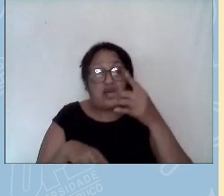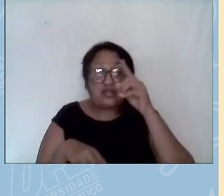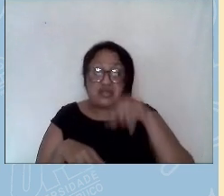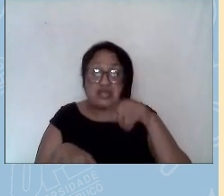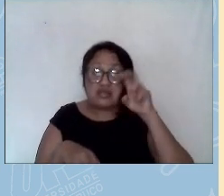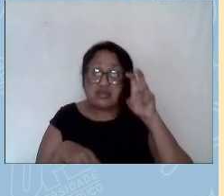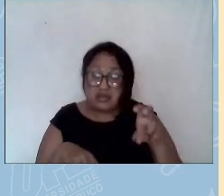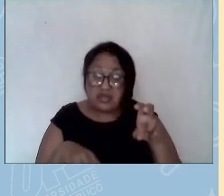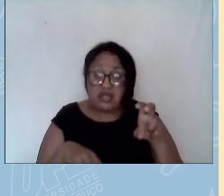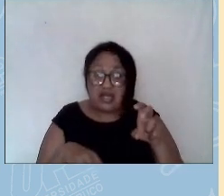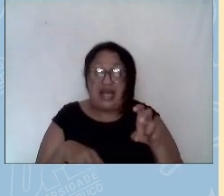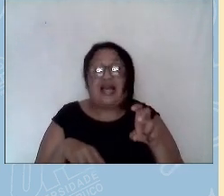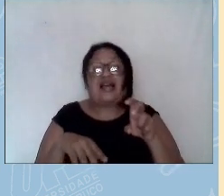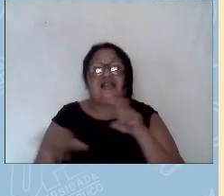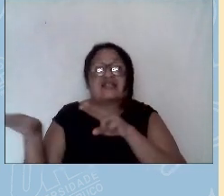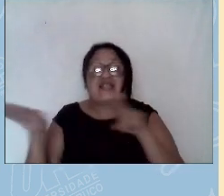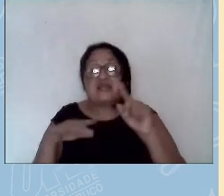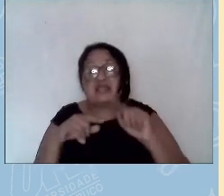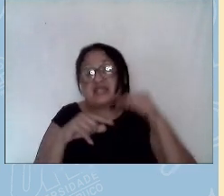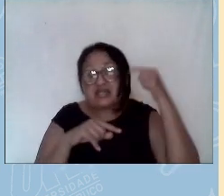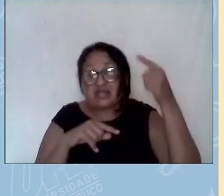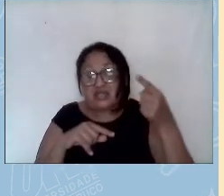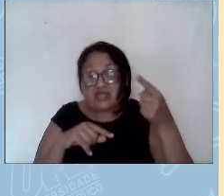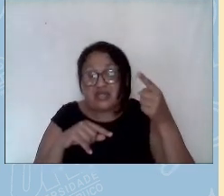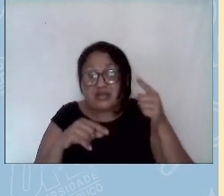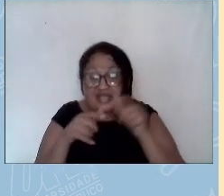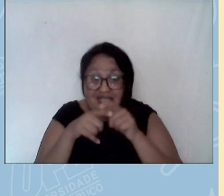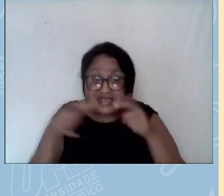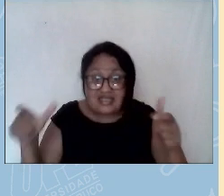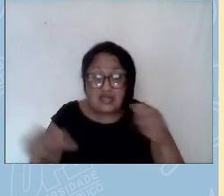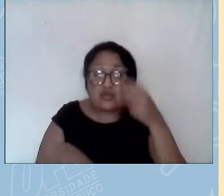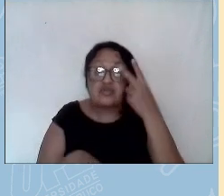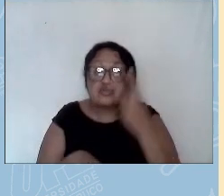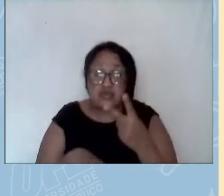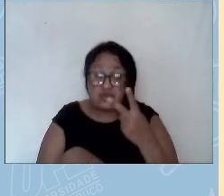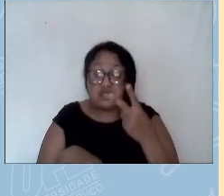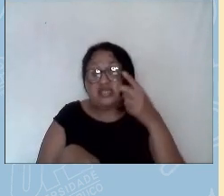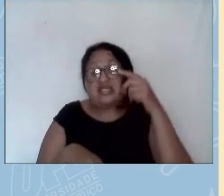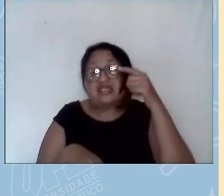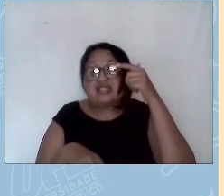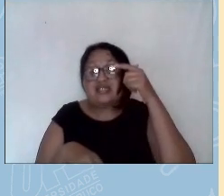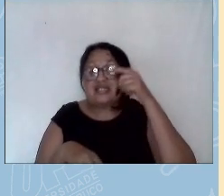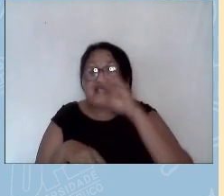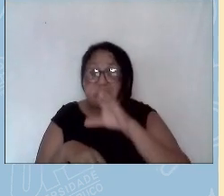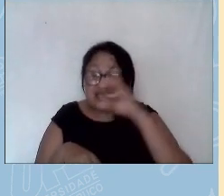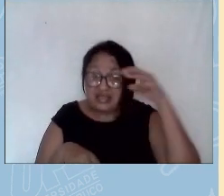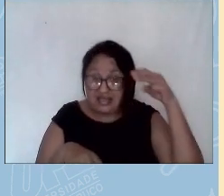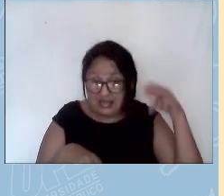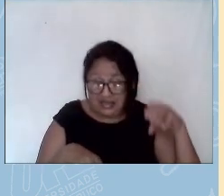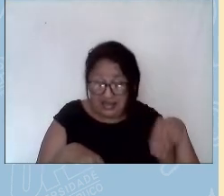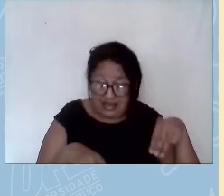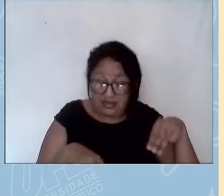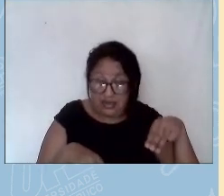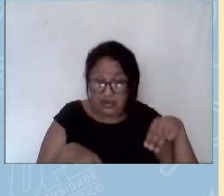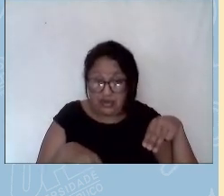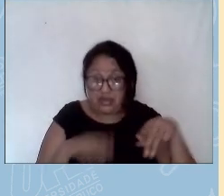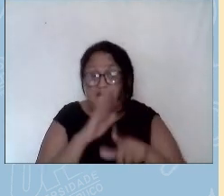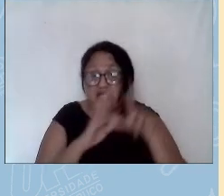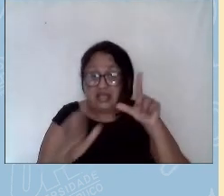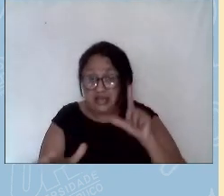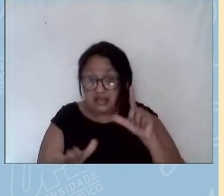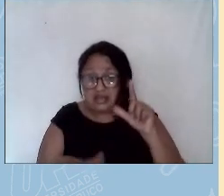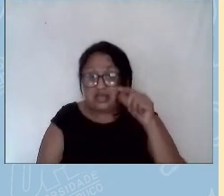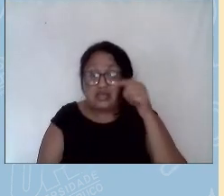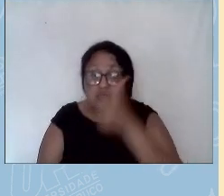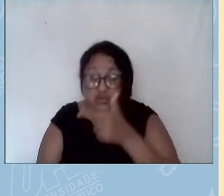a semana anterior ele cresceu 2 centímetros já que na semana anterior ele tinha 2 centímetros e meio de